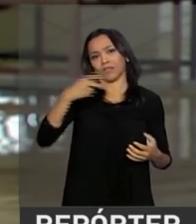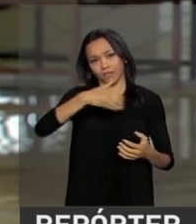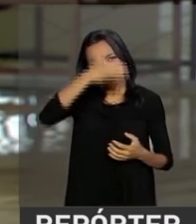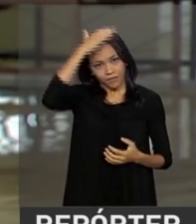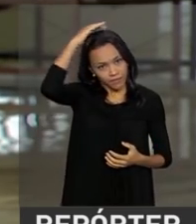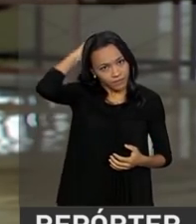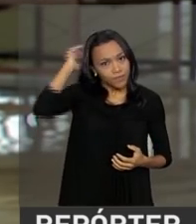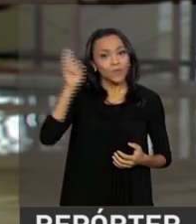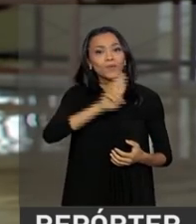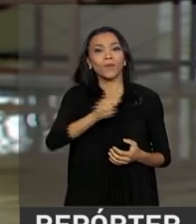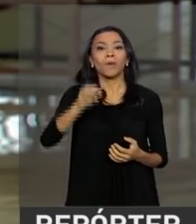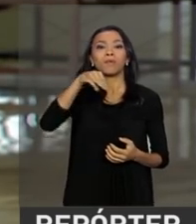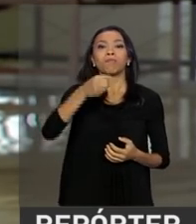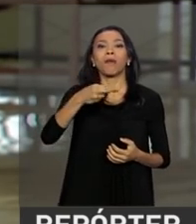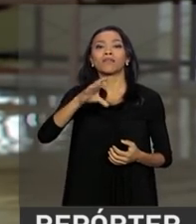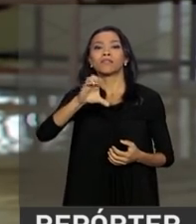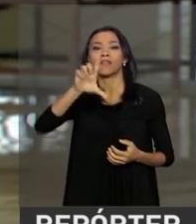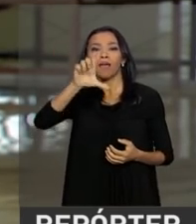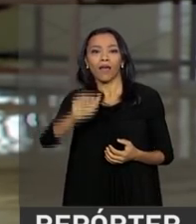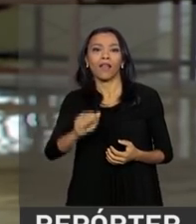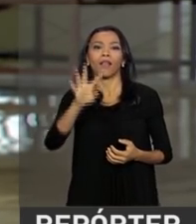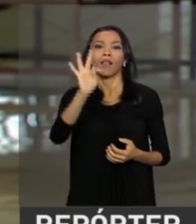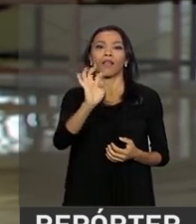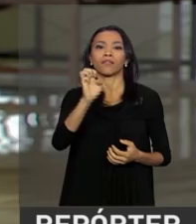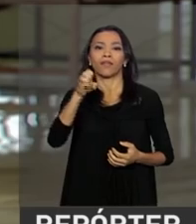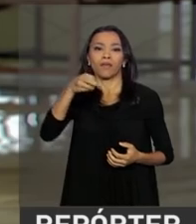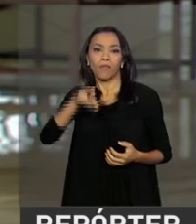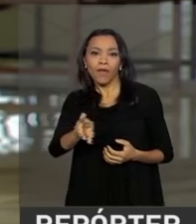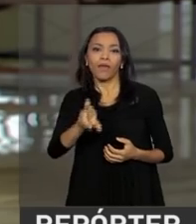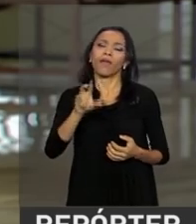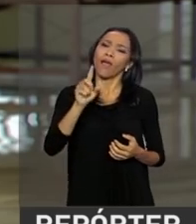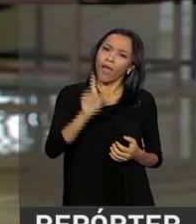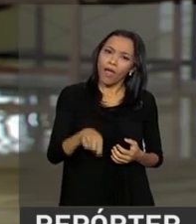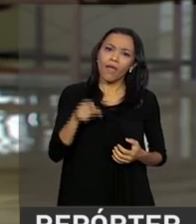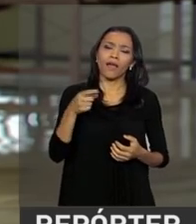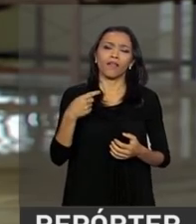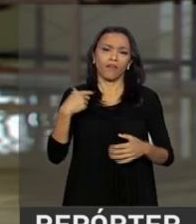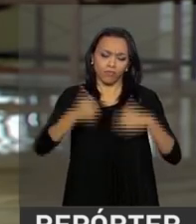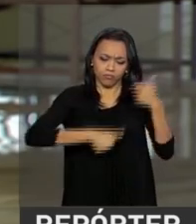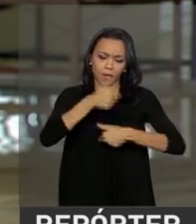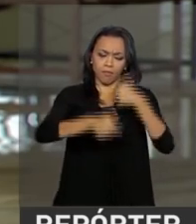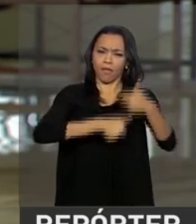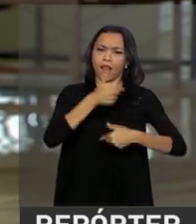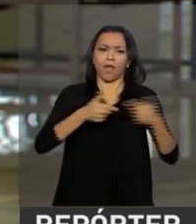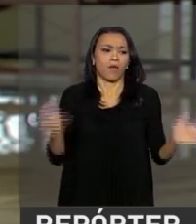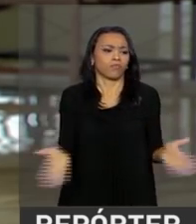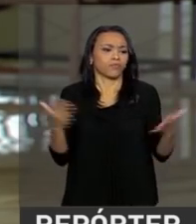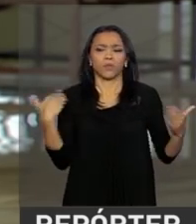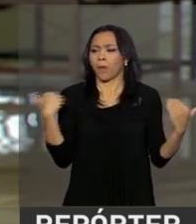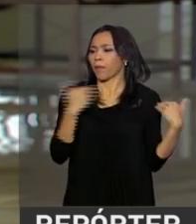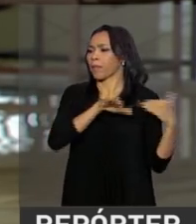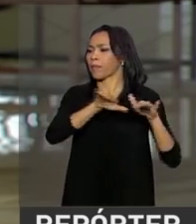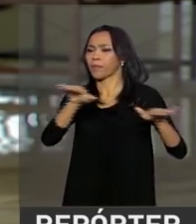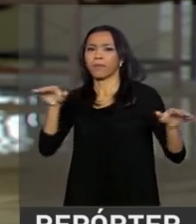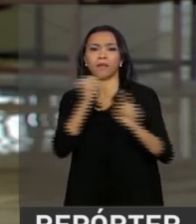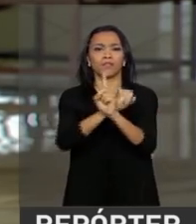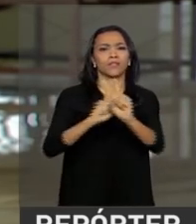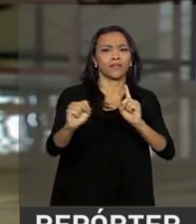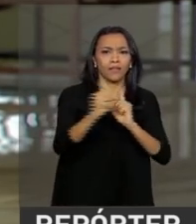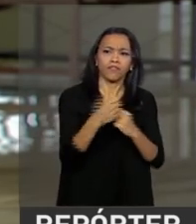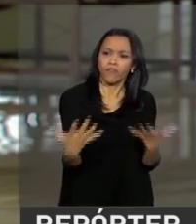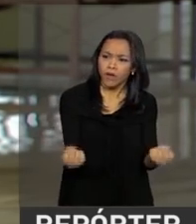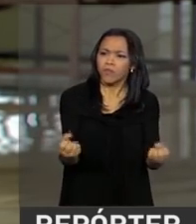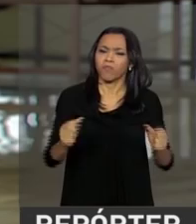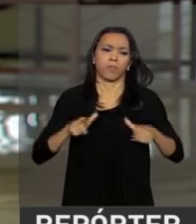primeira-dama Marcela Temer. Ela vai atuar, então, para sensibilizar e mobilizar a sociedade em torno de